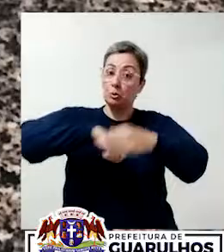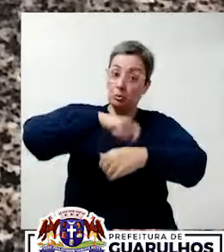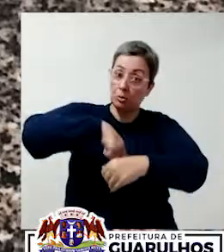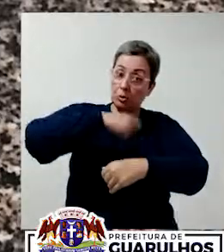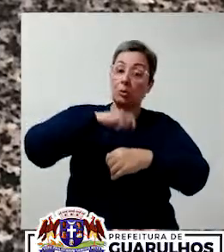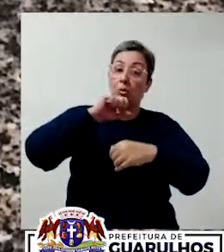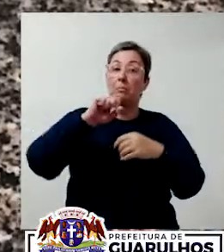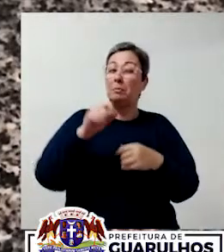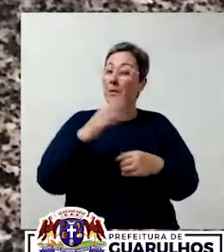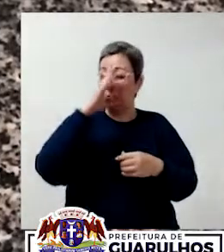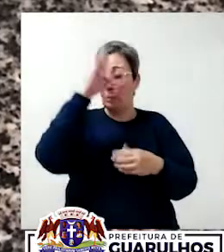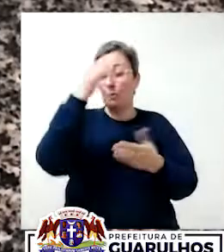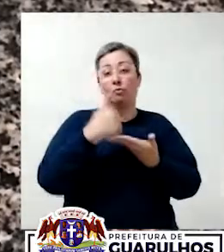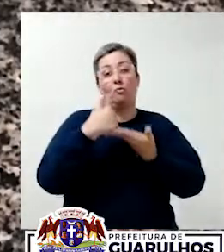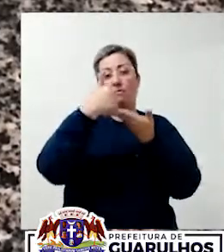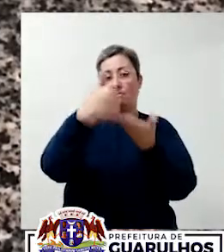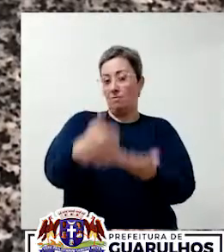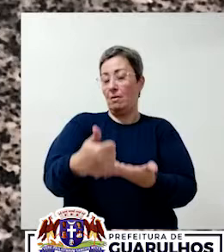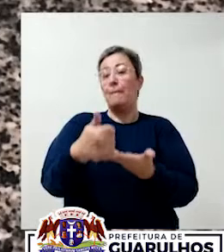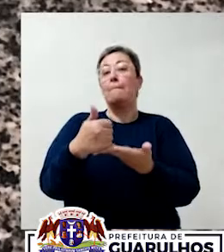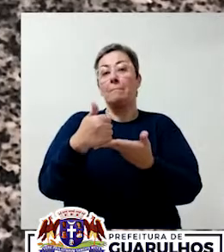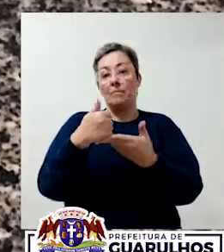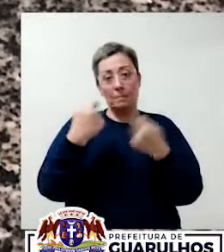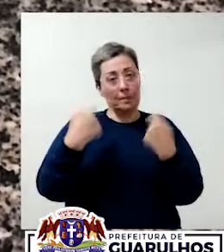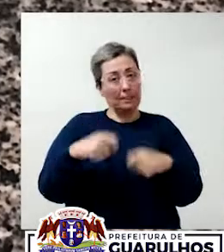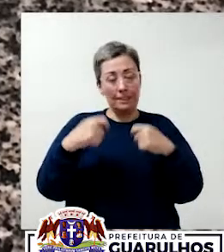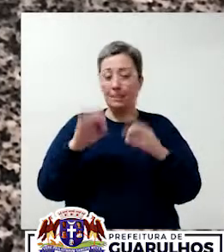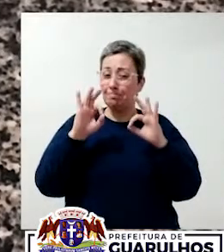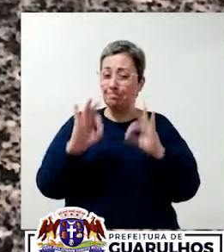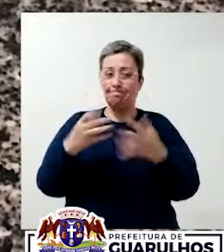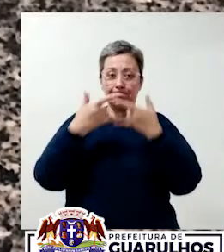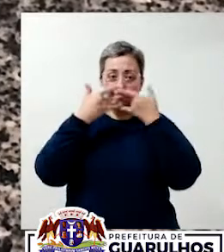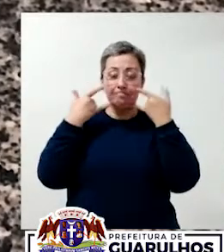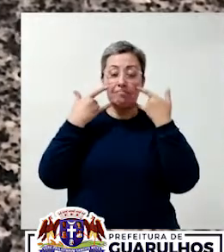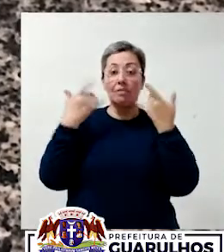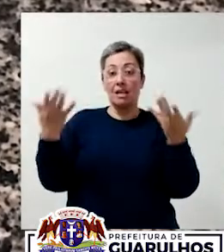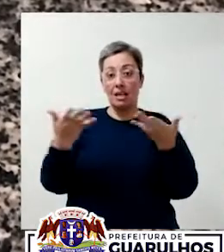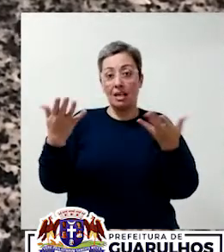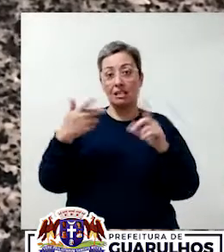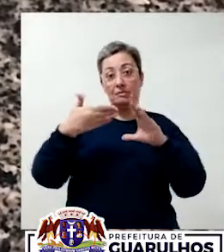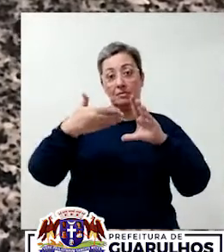vocês. Importante utilizar a máscara todo o processo de fabricação,